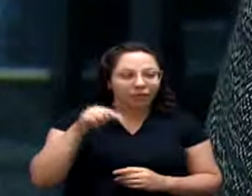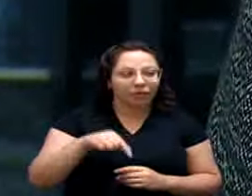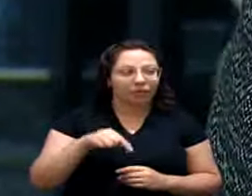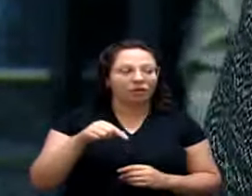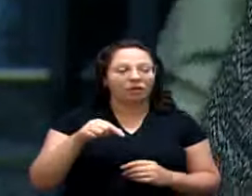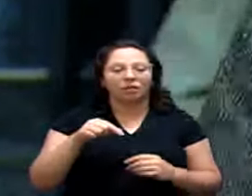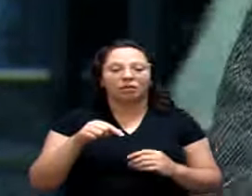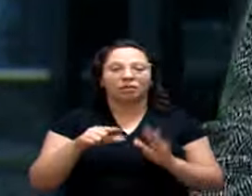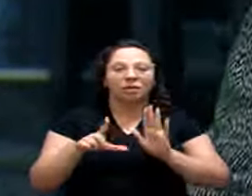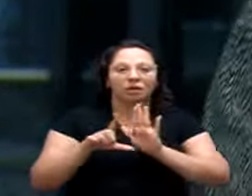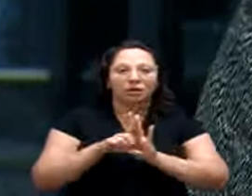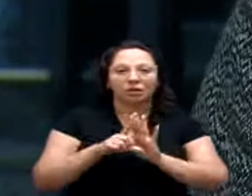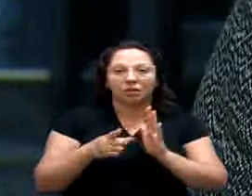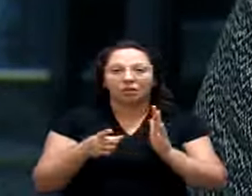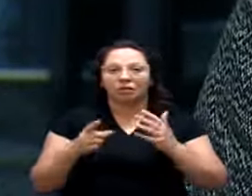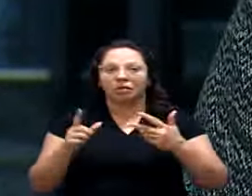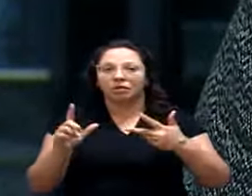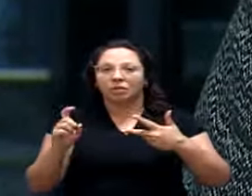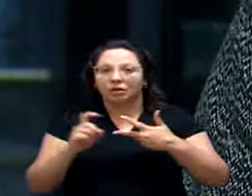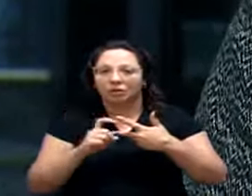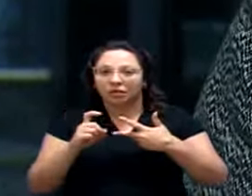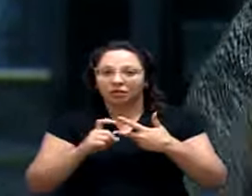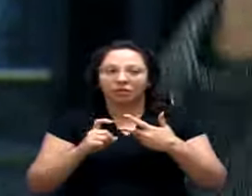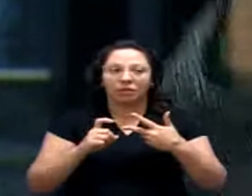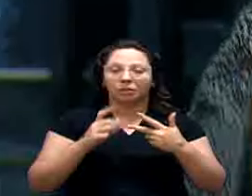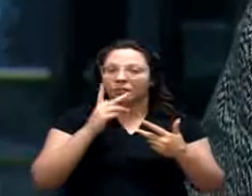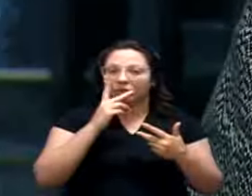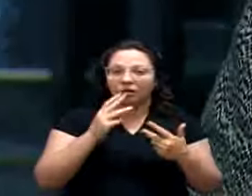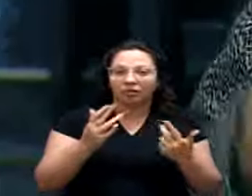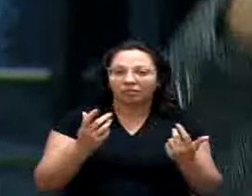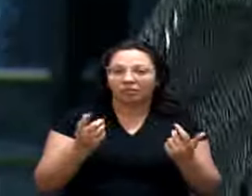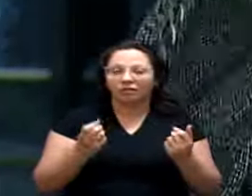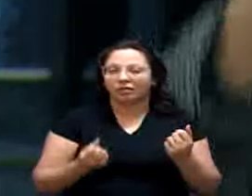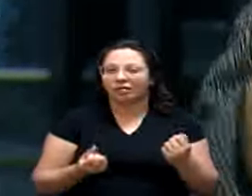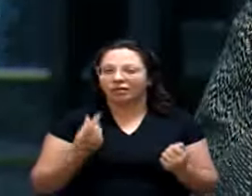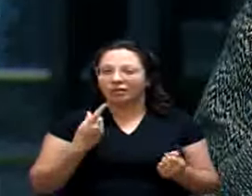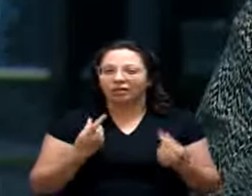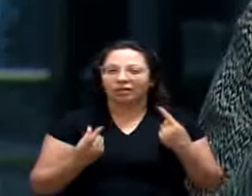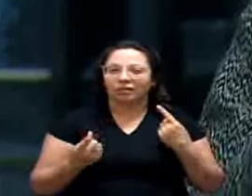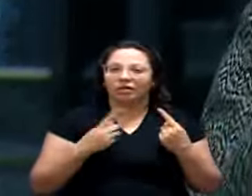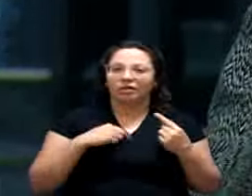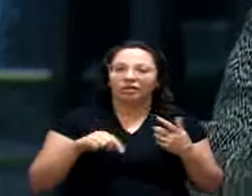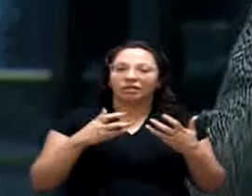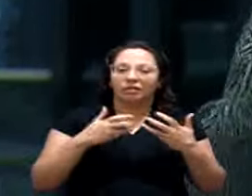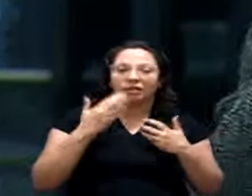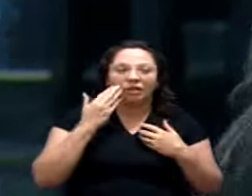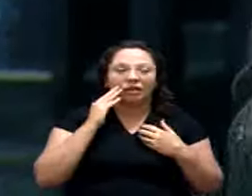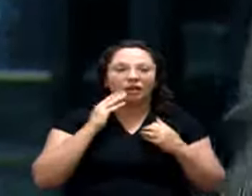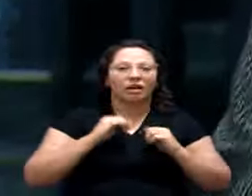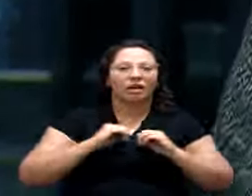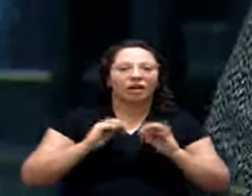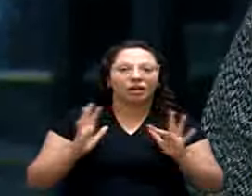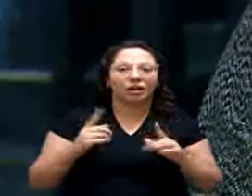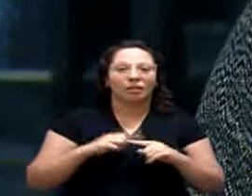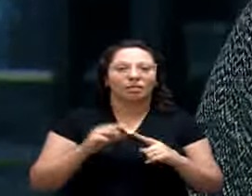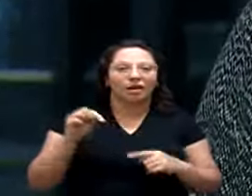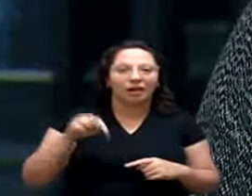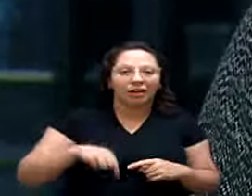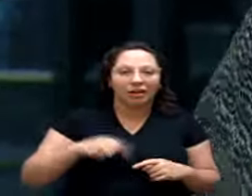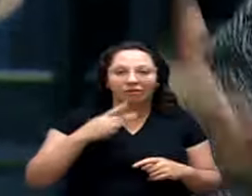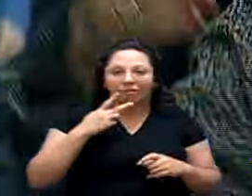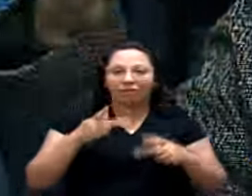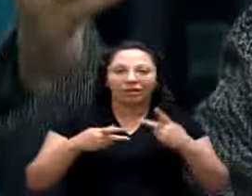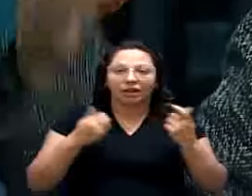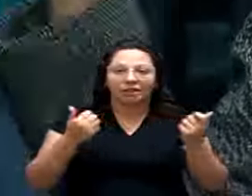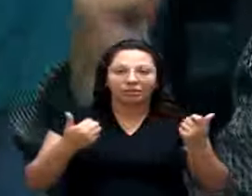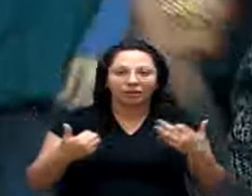legislação e executivo porque fica meio meio esquisito a gente querer compreender sendo que aqui tá sendo dito uma